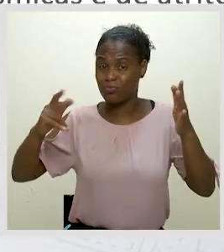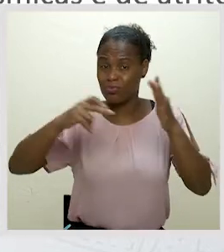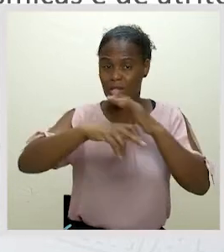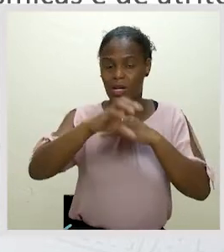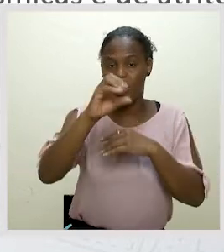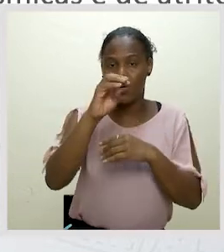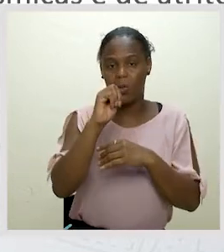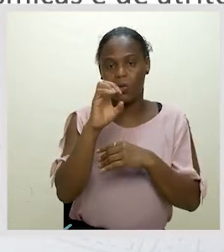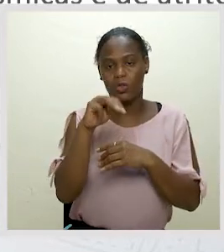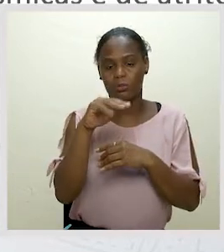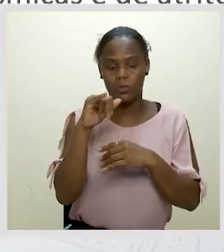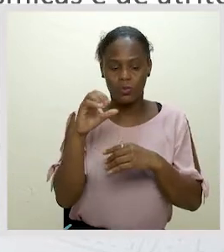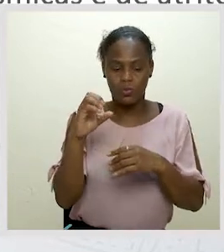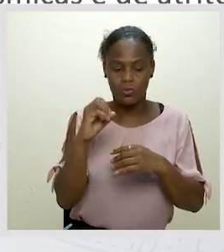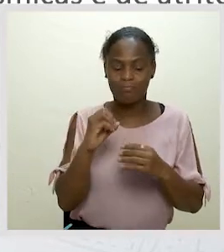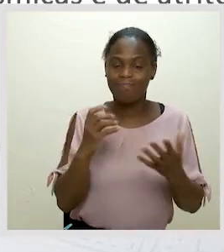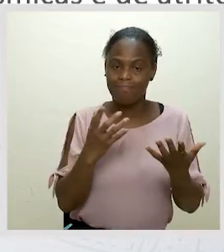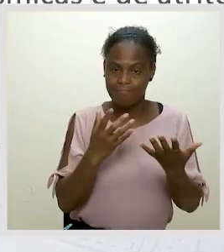espaço cósmico.